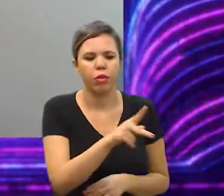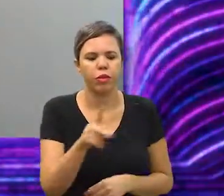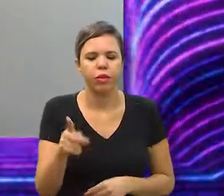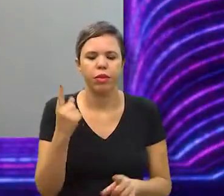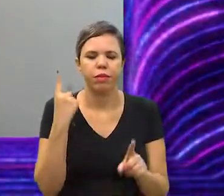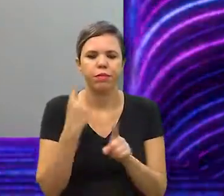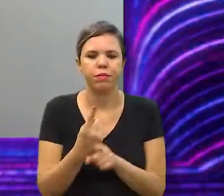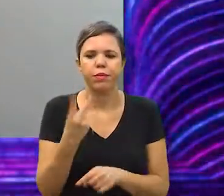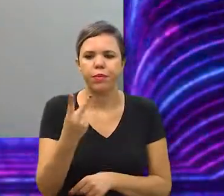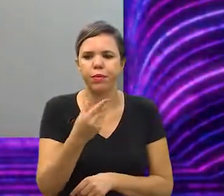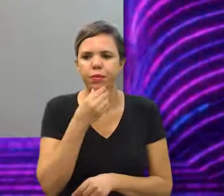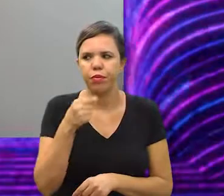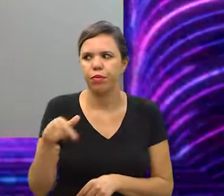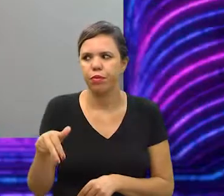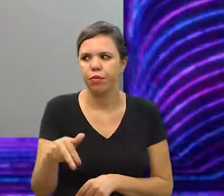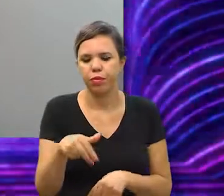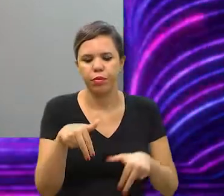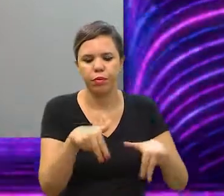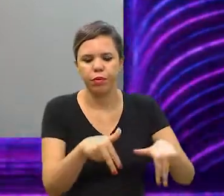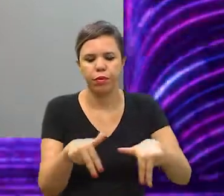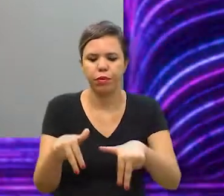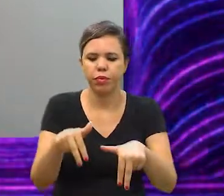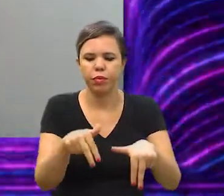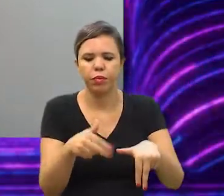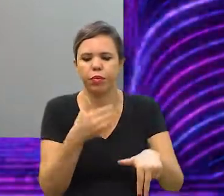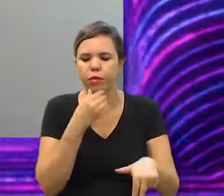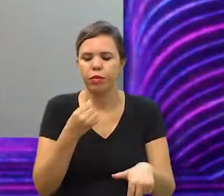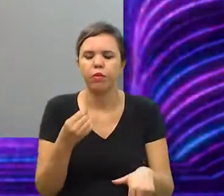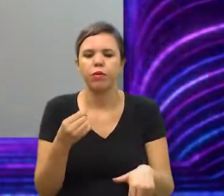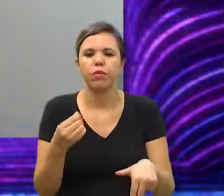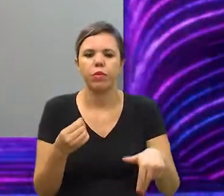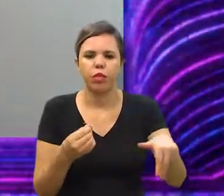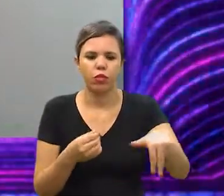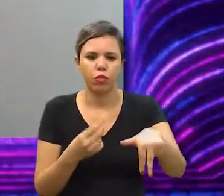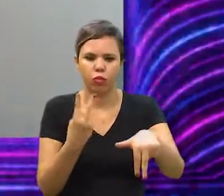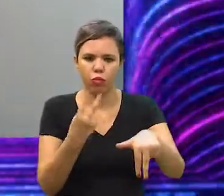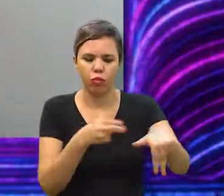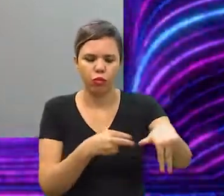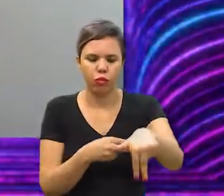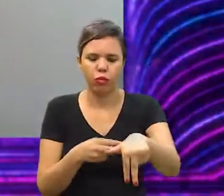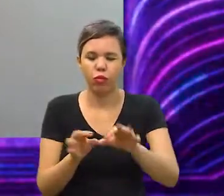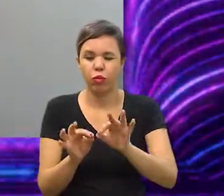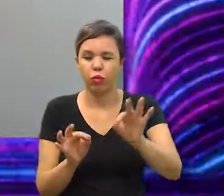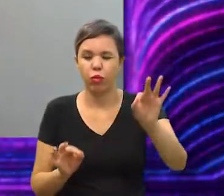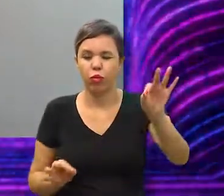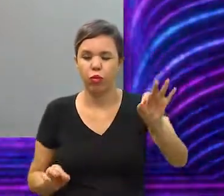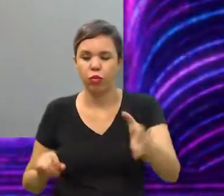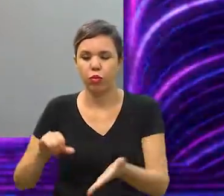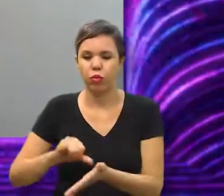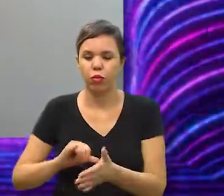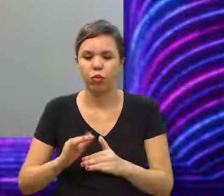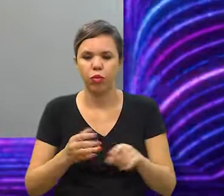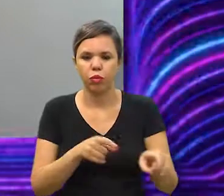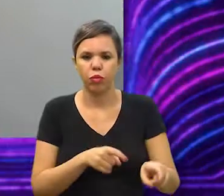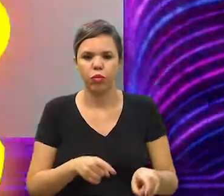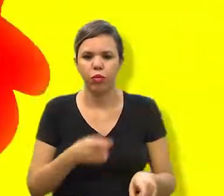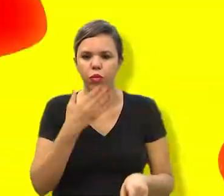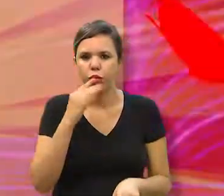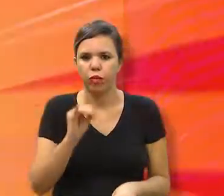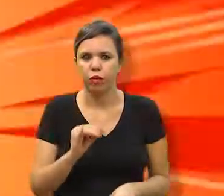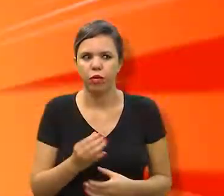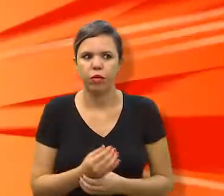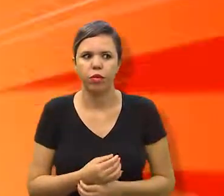Ela encontra eles na estrada, eles moram num bairro bem longe do centro, né? Um bairro meio rural, em